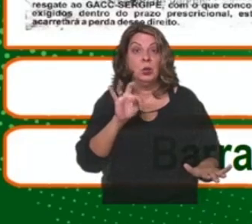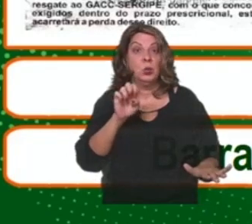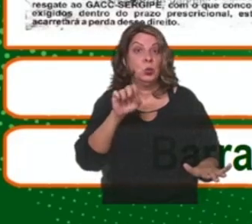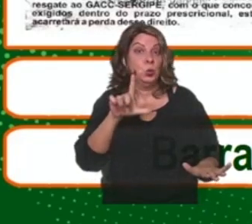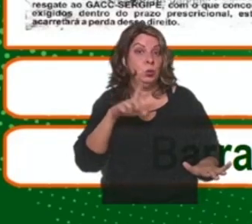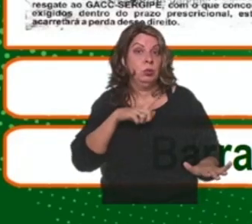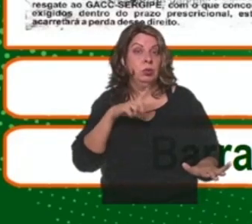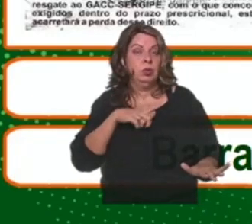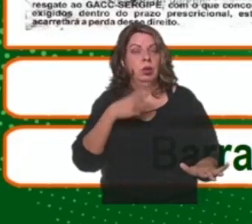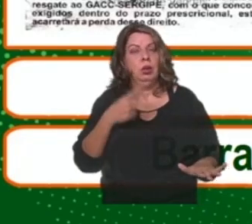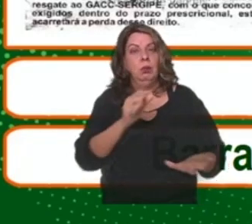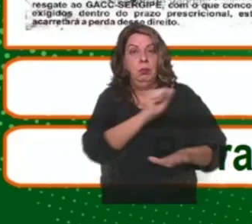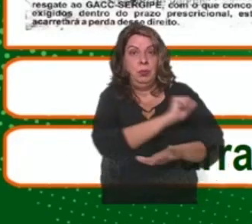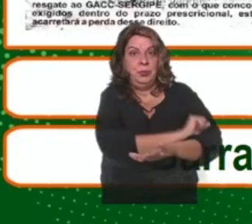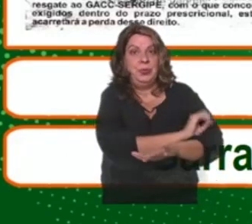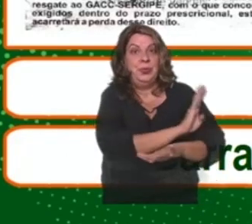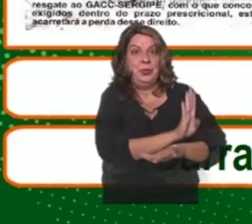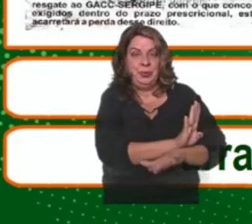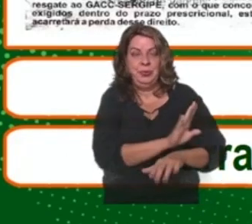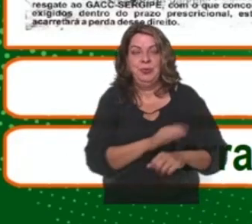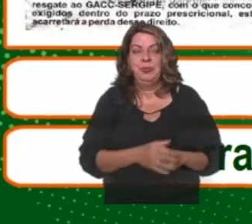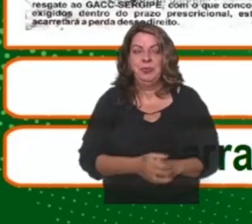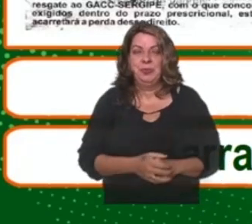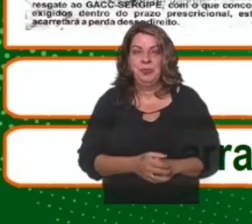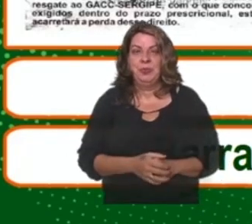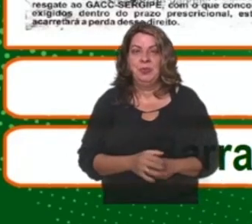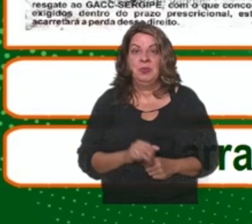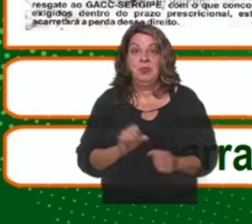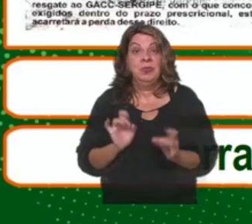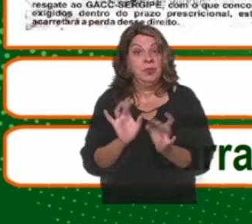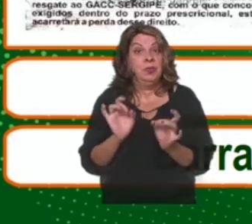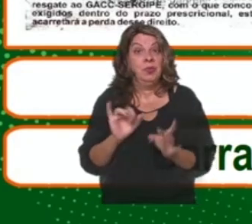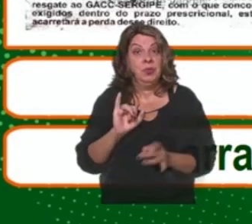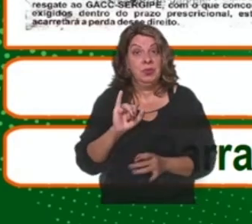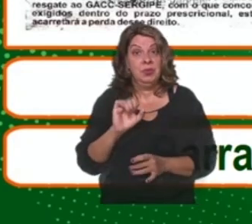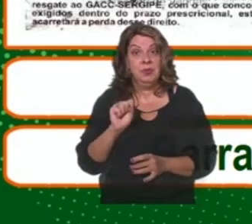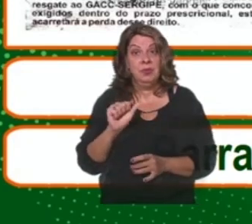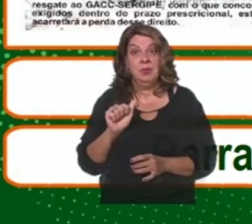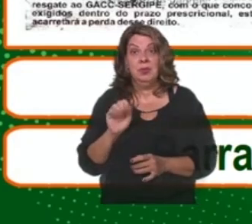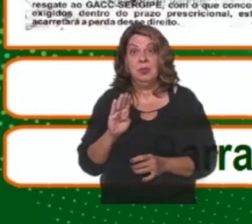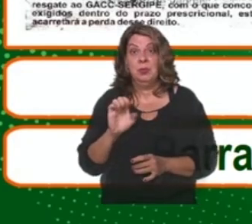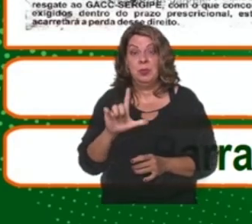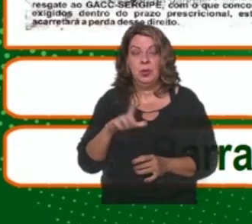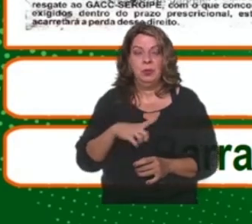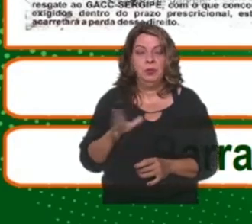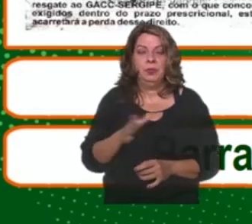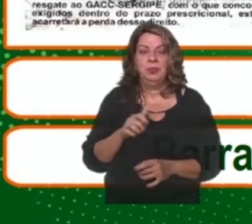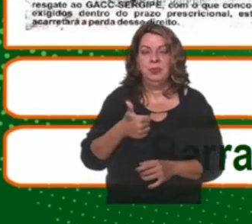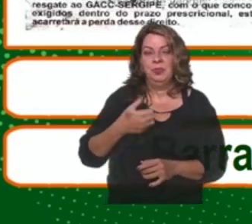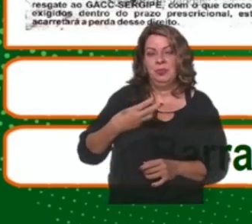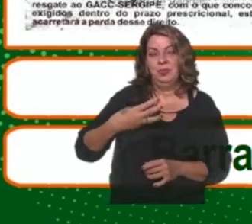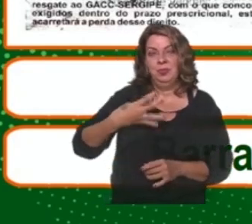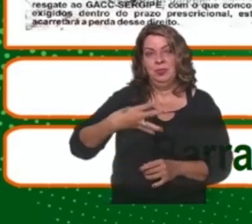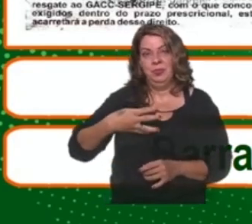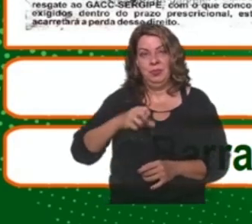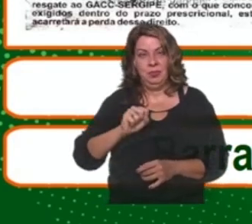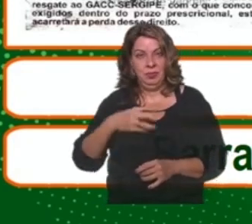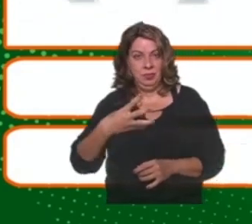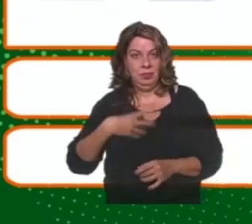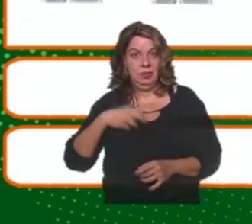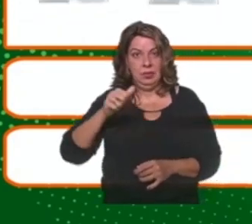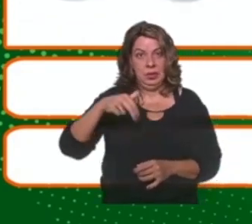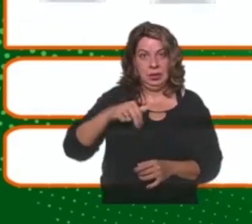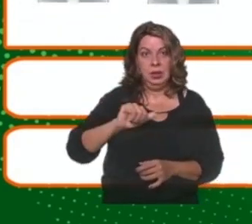cidade Barra dos Coqueiros, né? Isso. Isabel foi a pé quente. E olha aqui, o título 134484 é da Ana